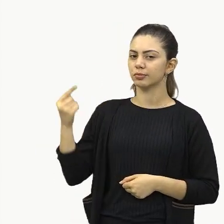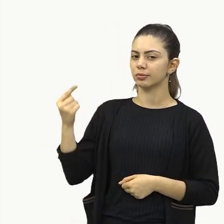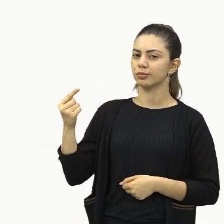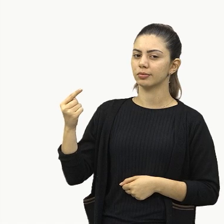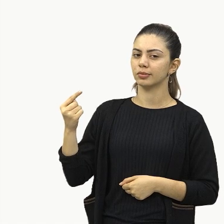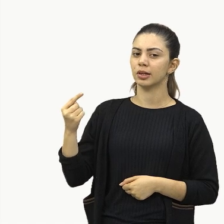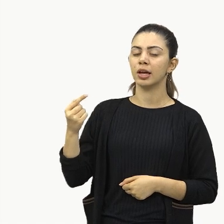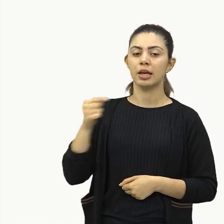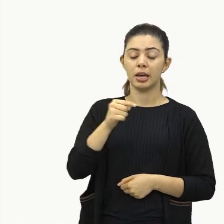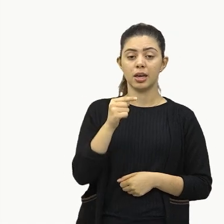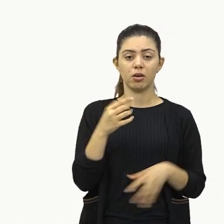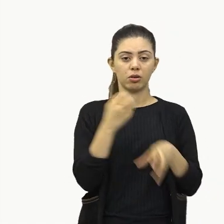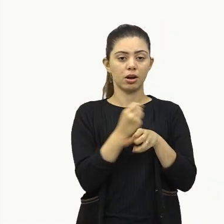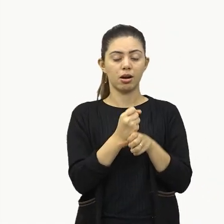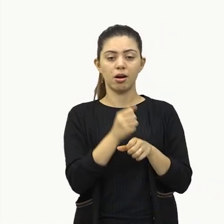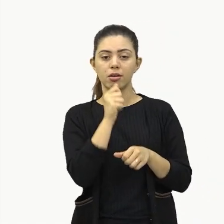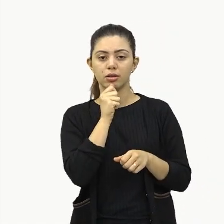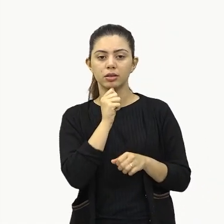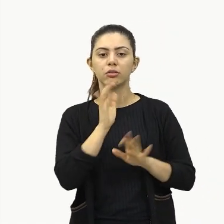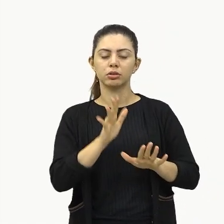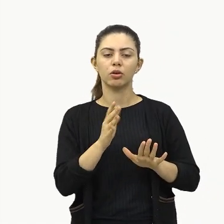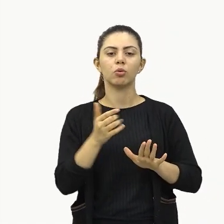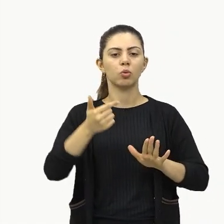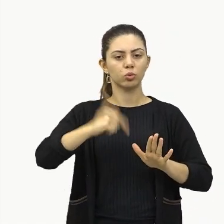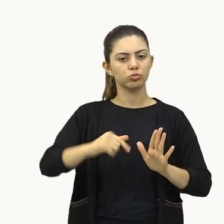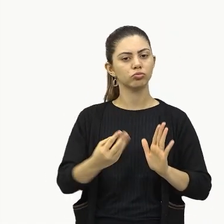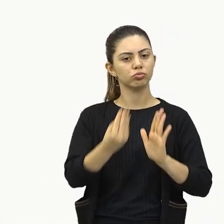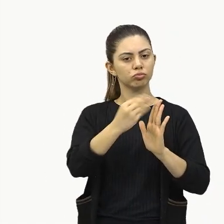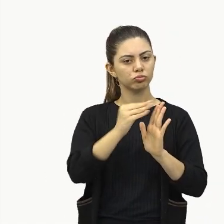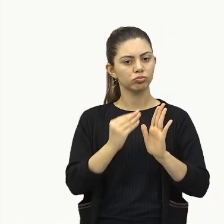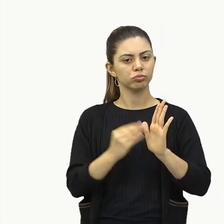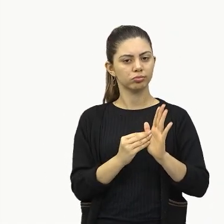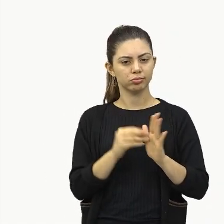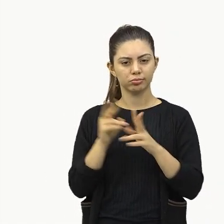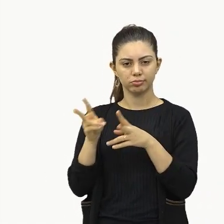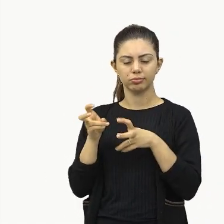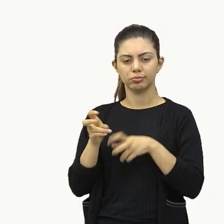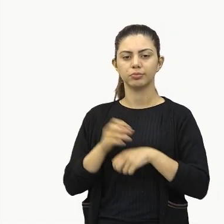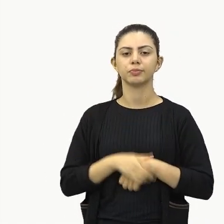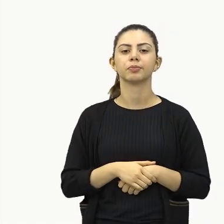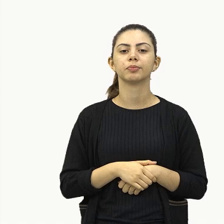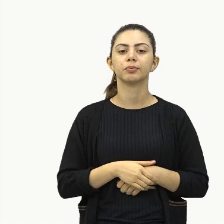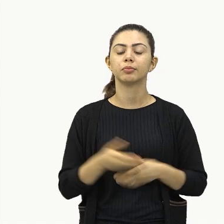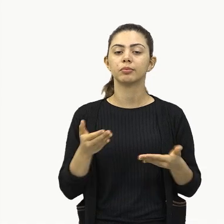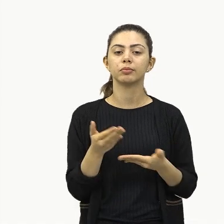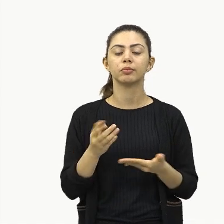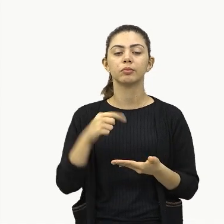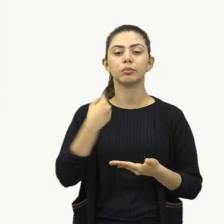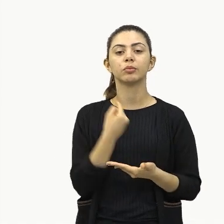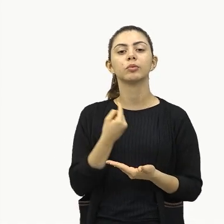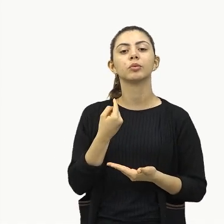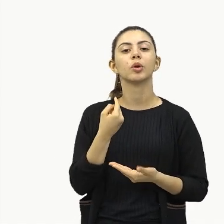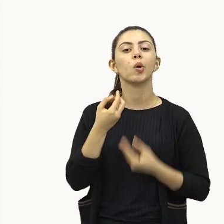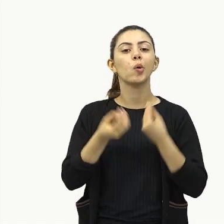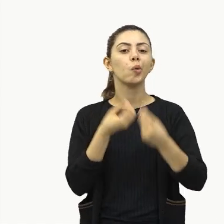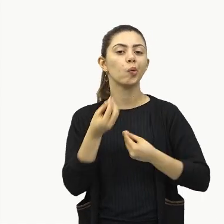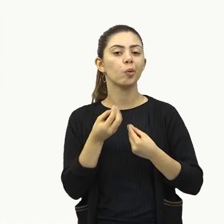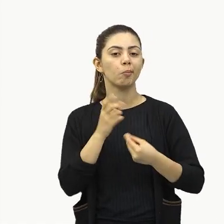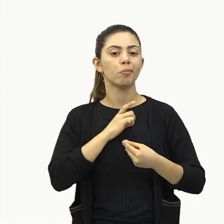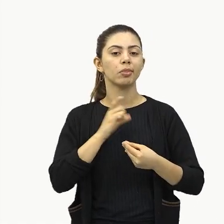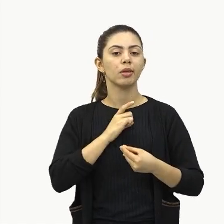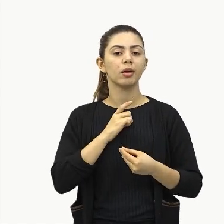vou repetindo como você percebe aí. Ok? Agora eu venho trabalhando dentro de onde? Dentro do